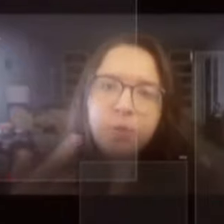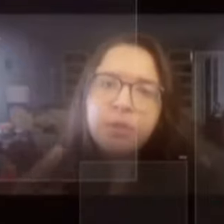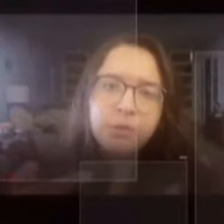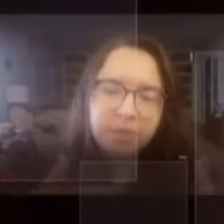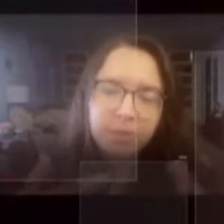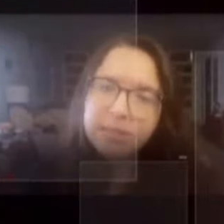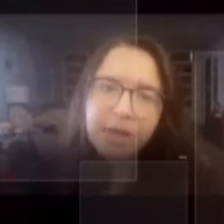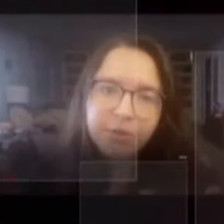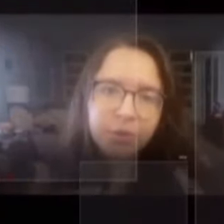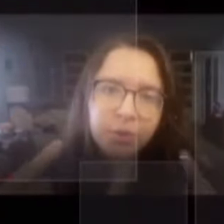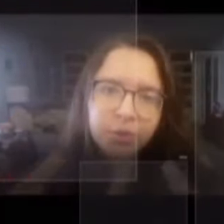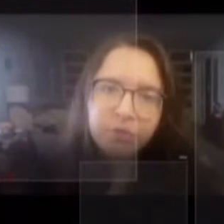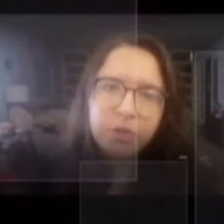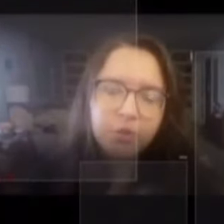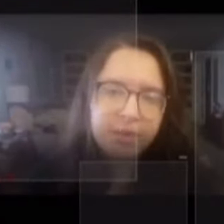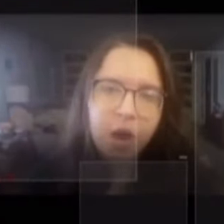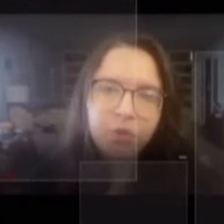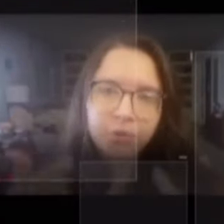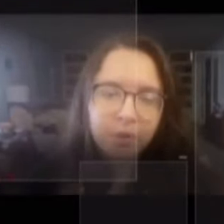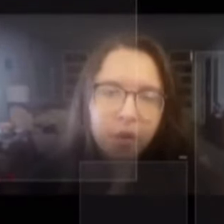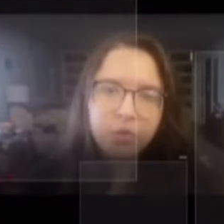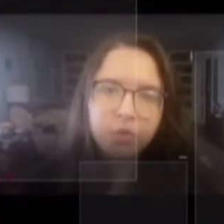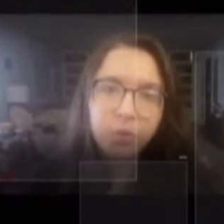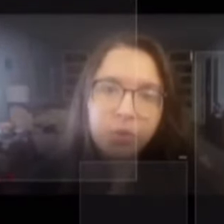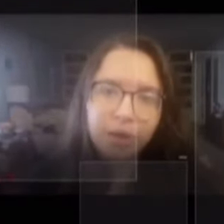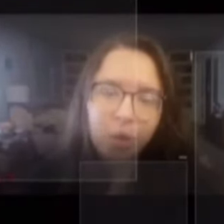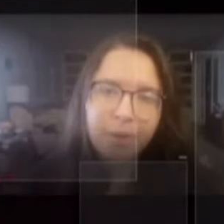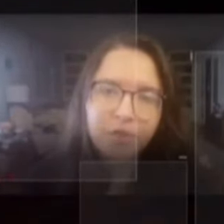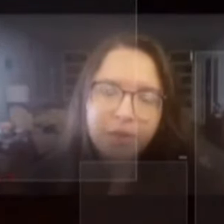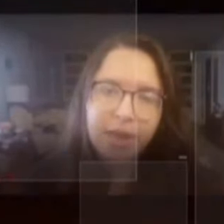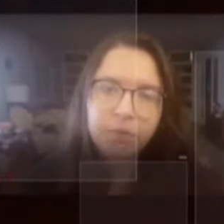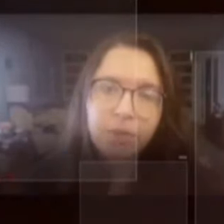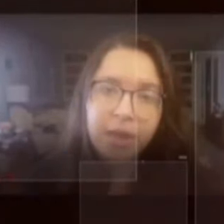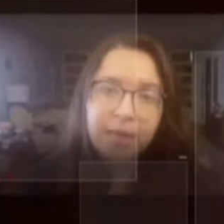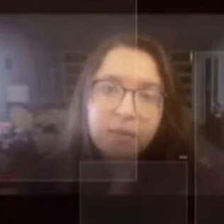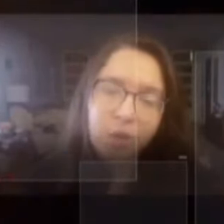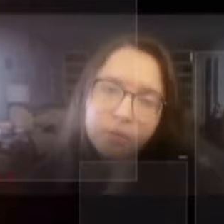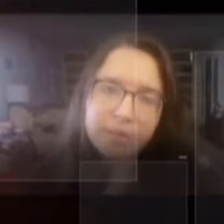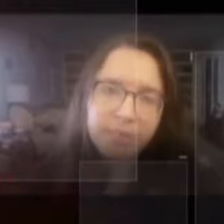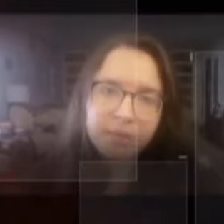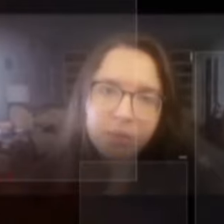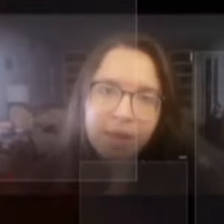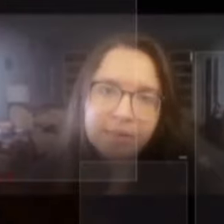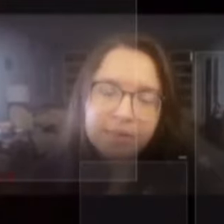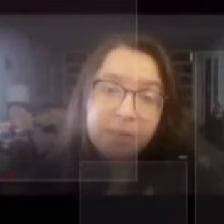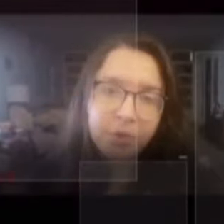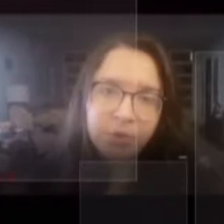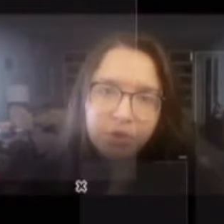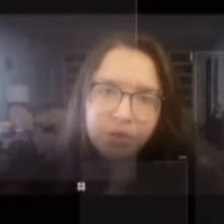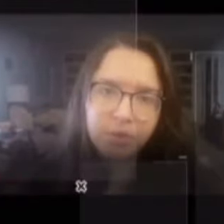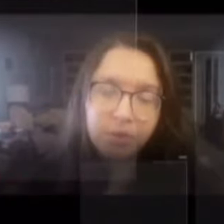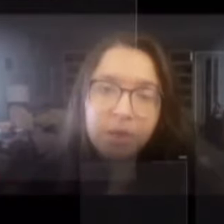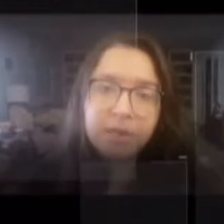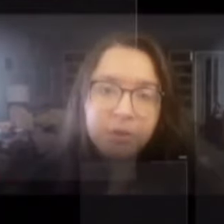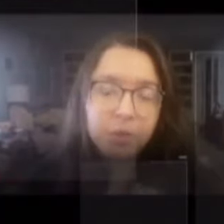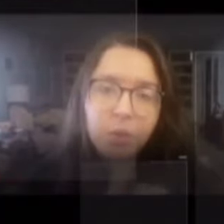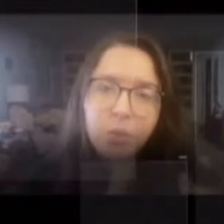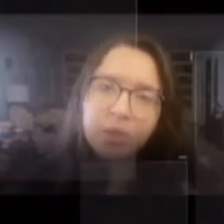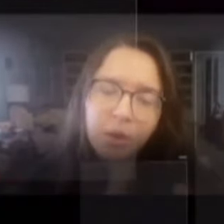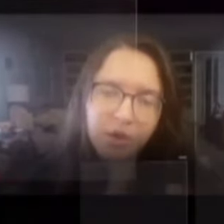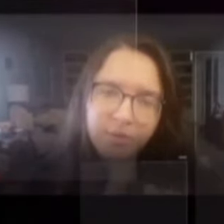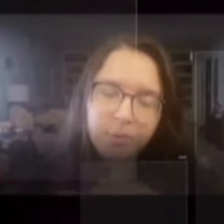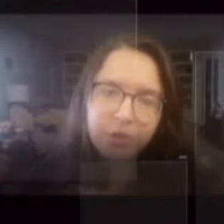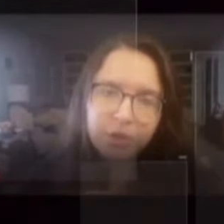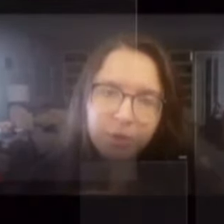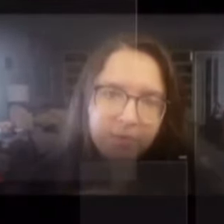inclui tanto as mensagens quanto vídeos, áudios, fotos, tudo que é compartilhado entre contas pessoais é protegido. Isso não muda com a